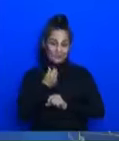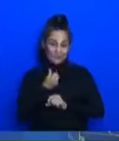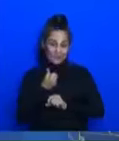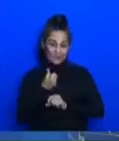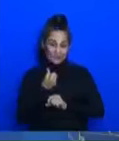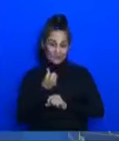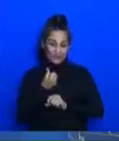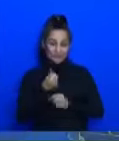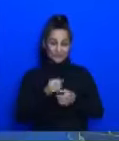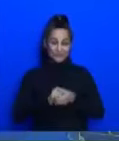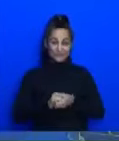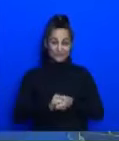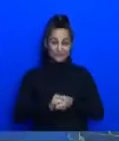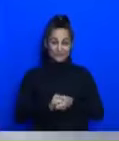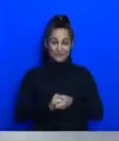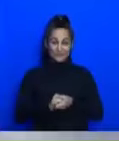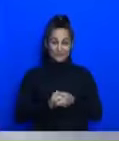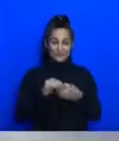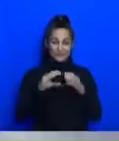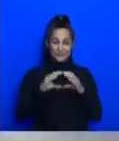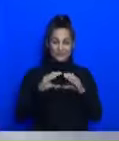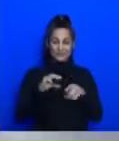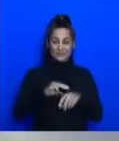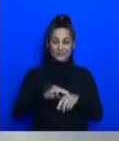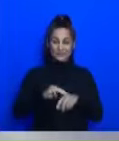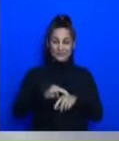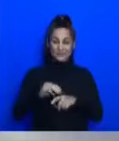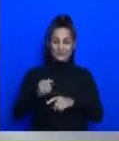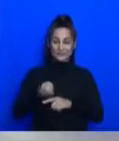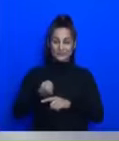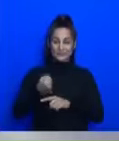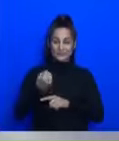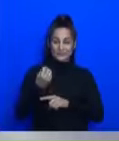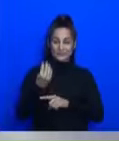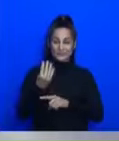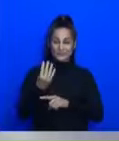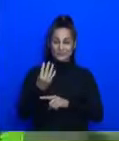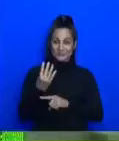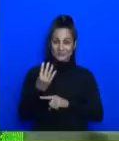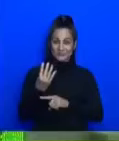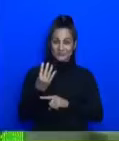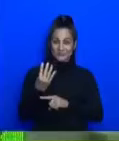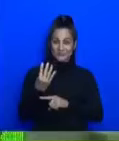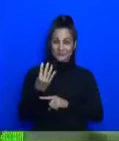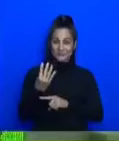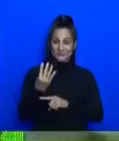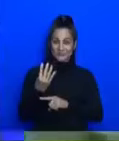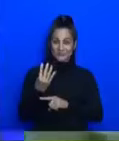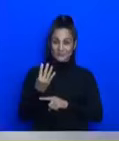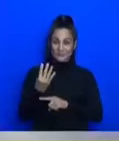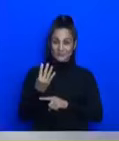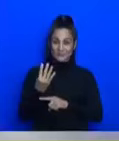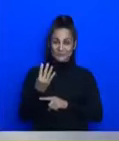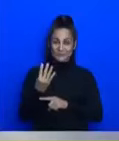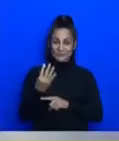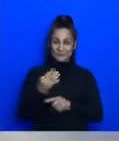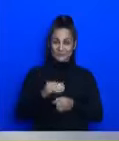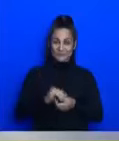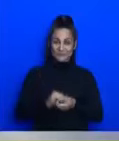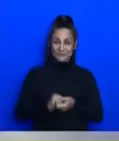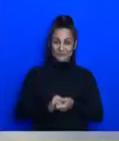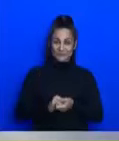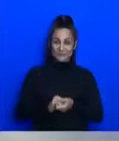sextas. Bola marrom, número 4.